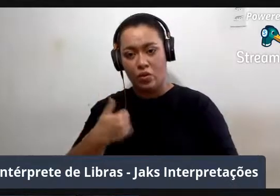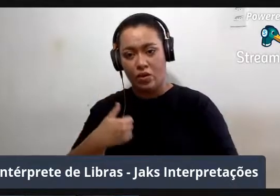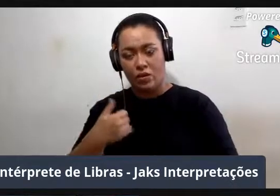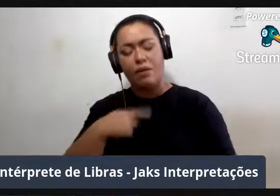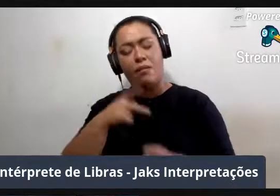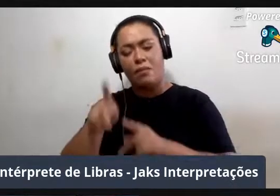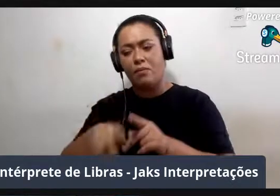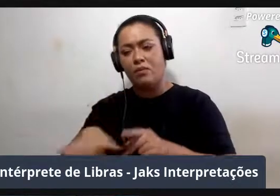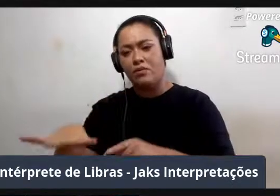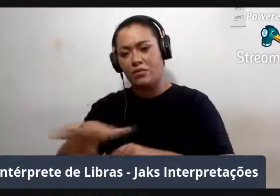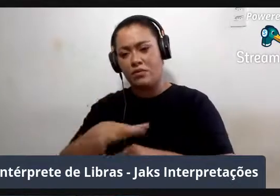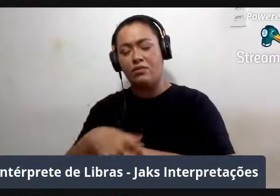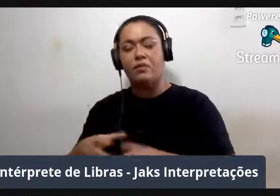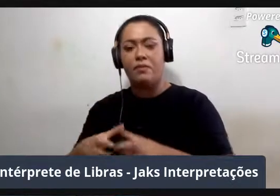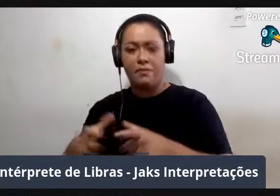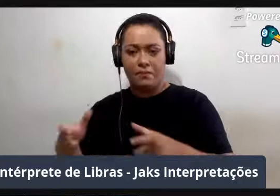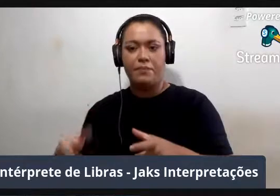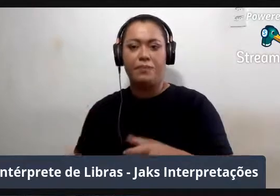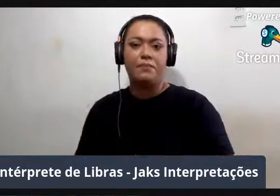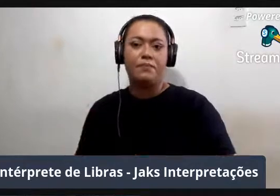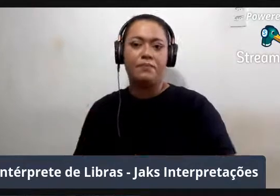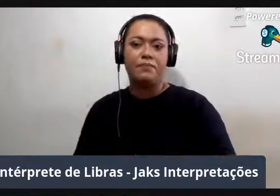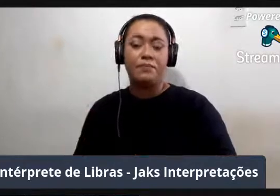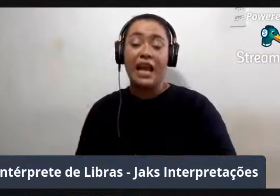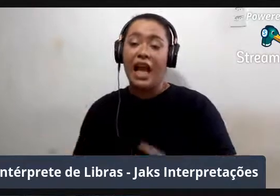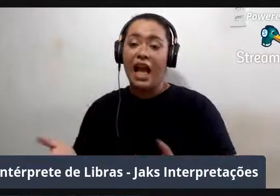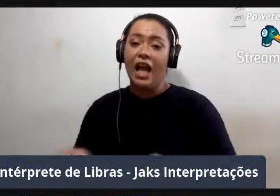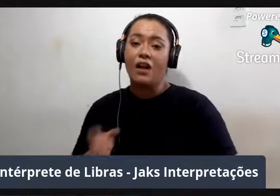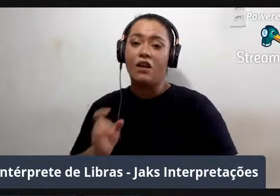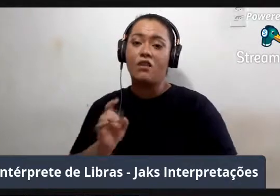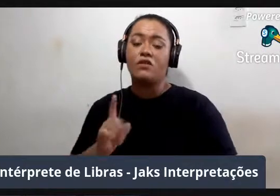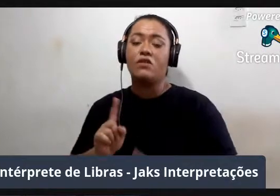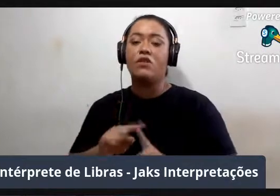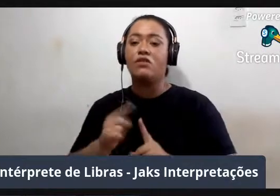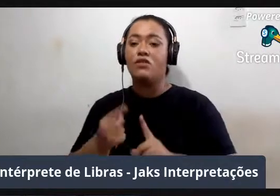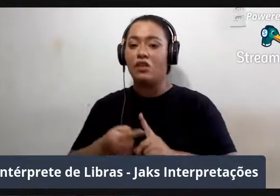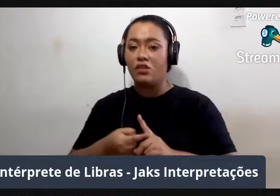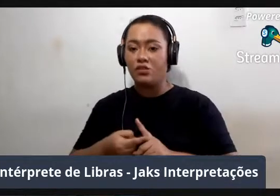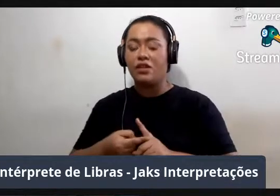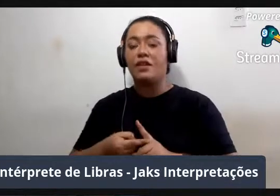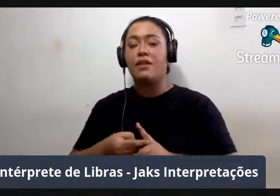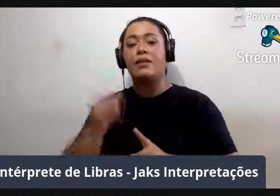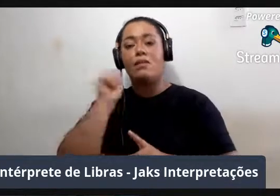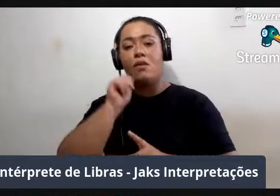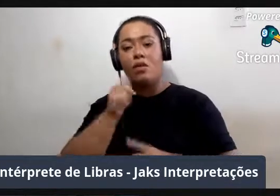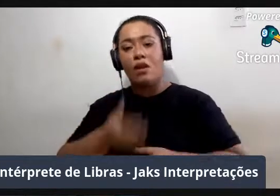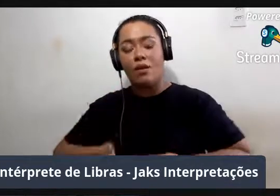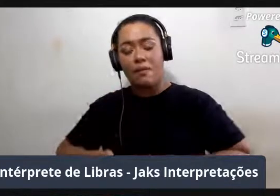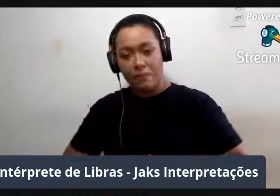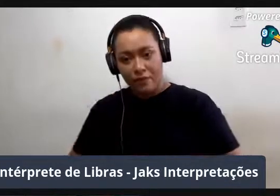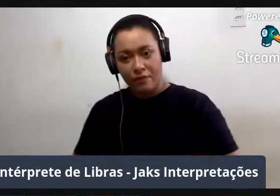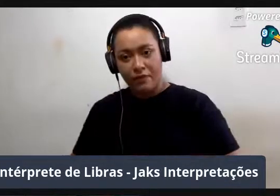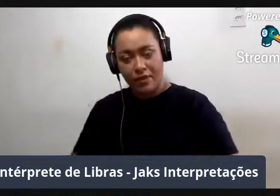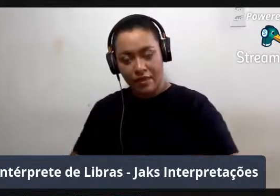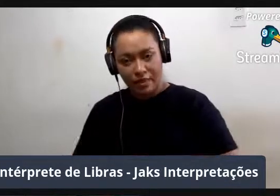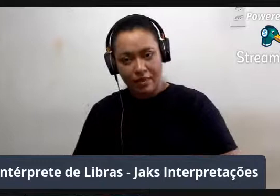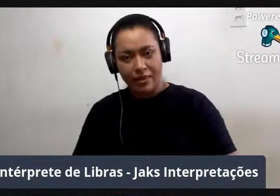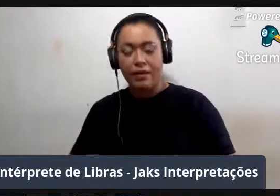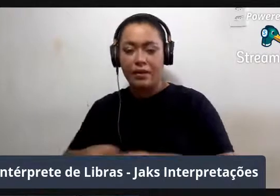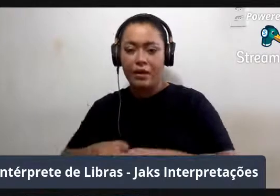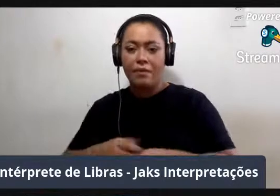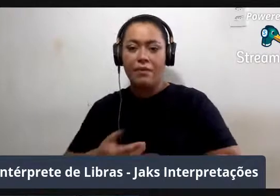Em geral. Aí agora é para as puérperas e gestantes, é? Somente? E lactante.